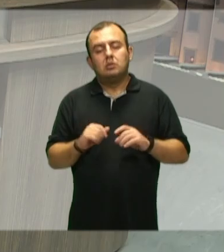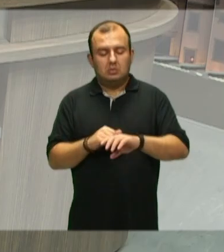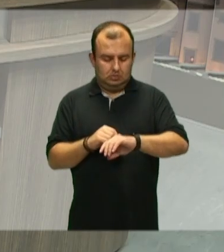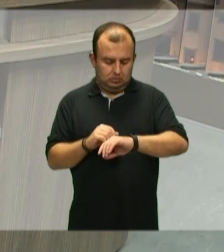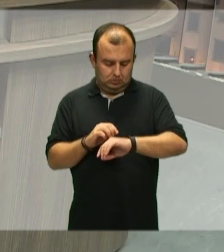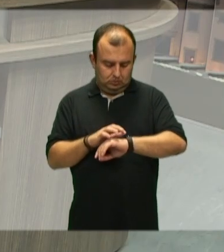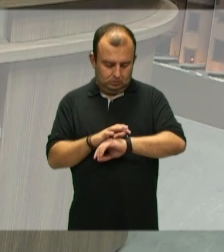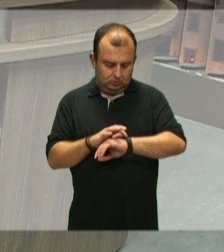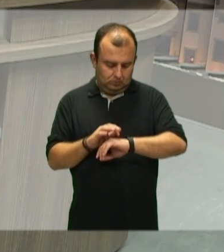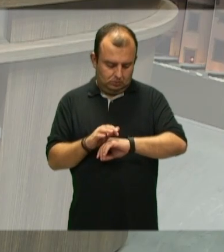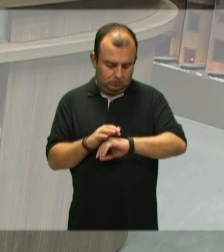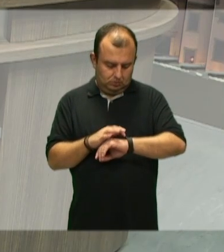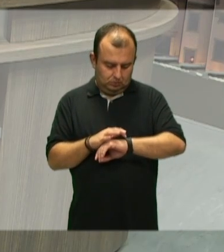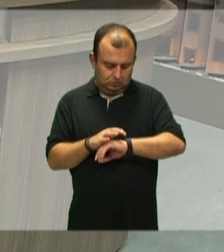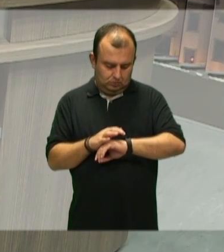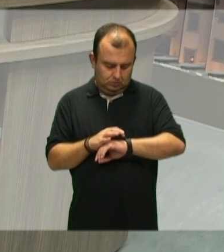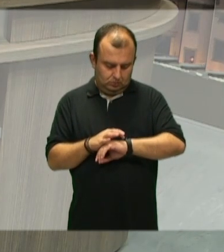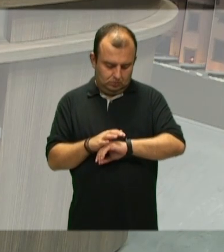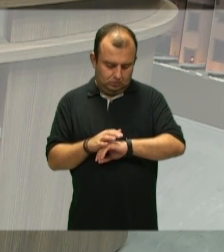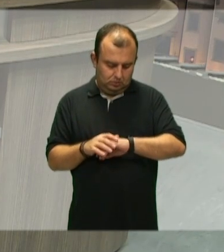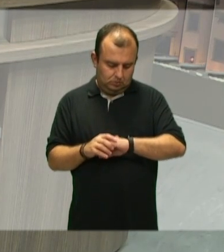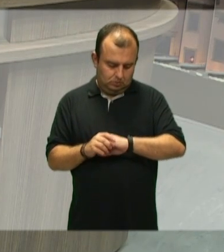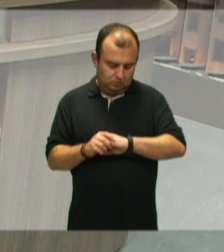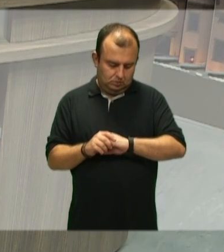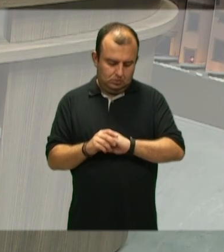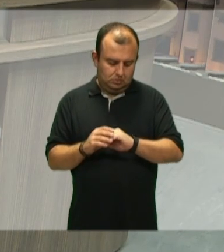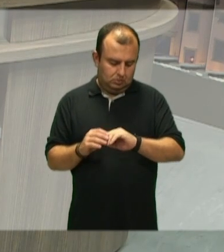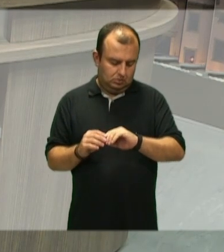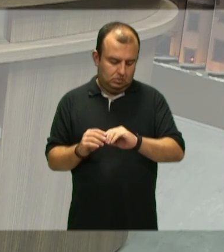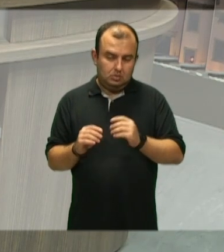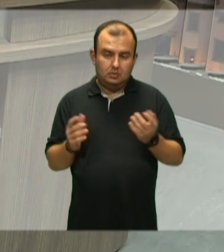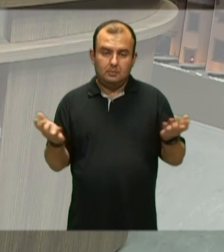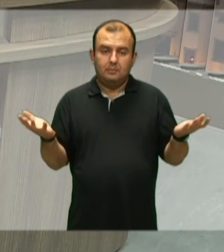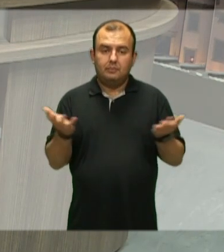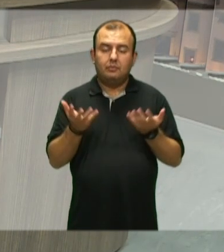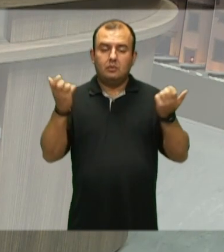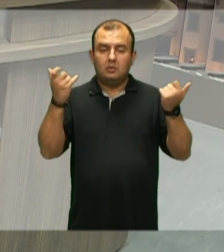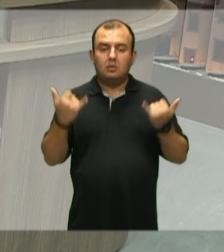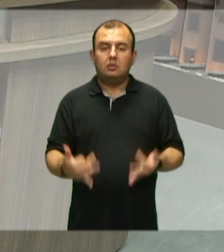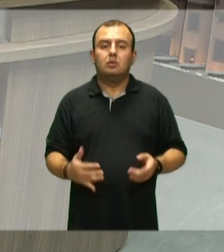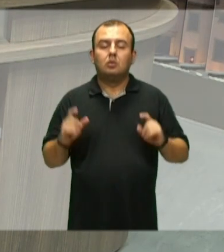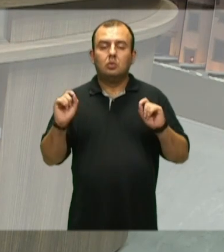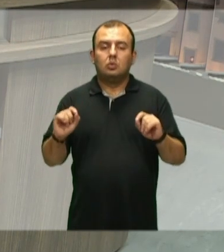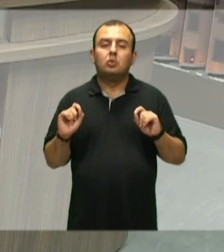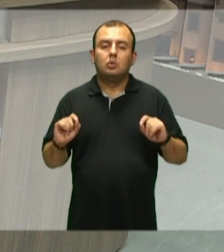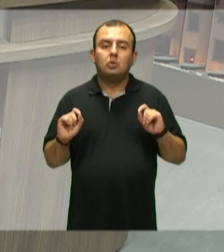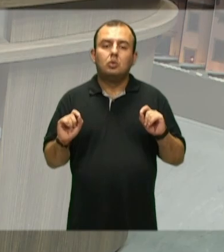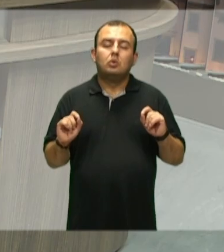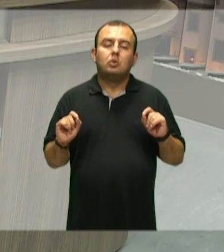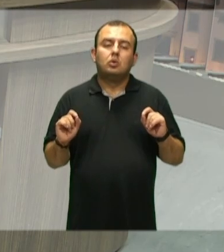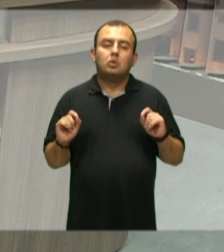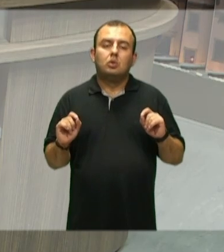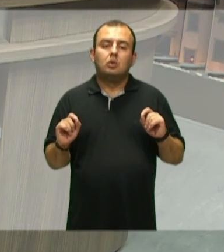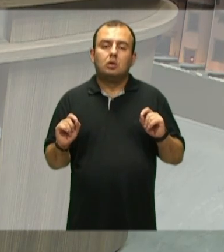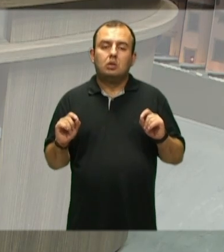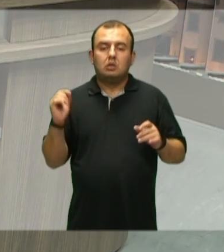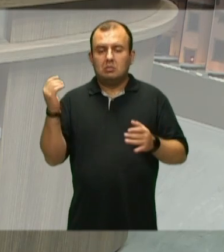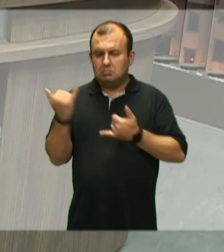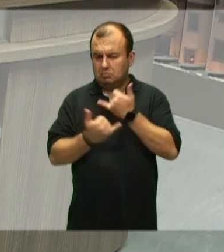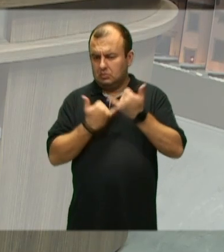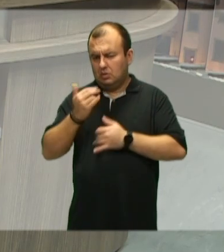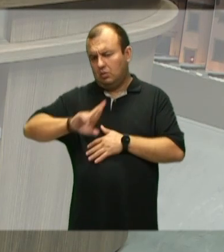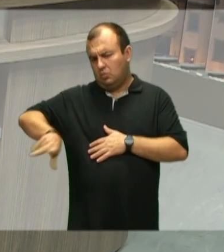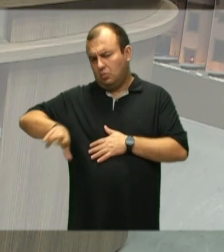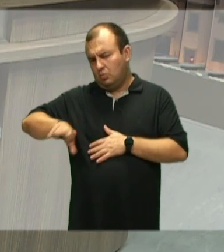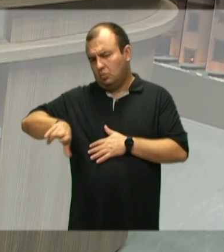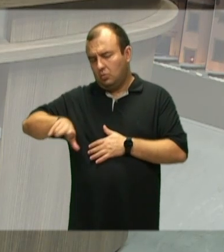tem que mostrar que o teatro feito para crianças, que é exatamente como assim, não é brinquedo. Não é